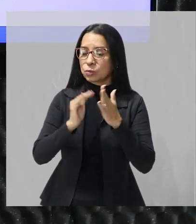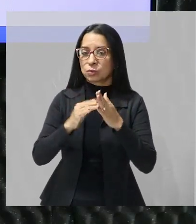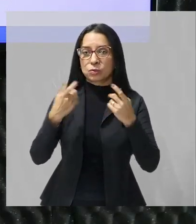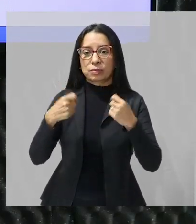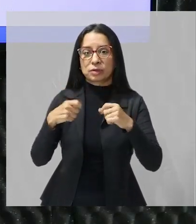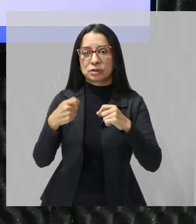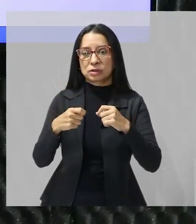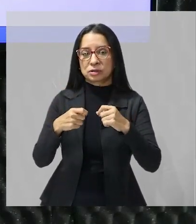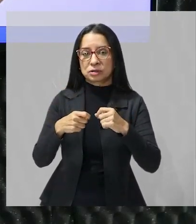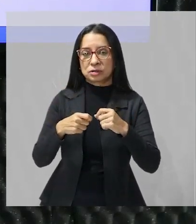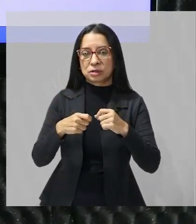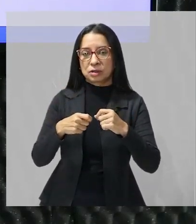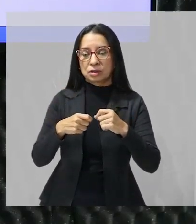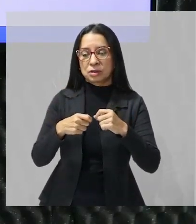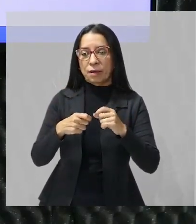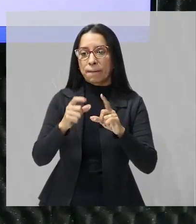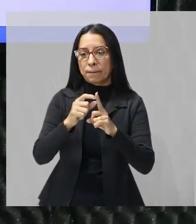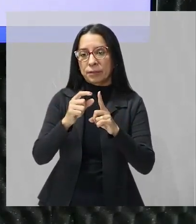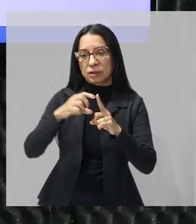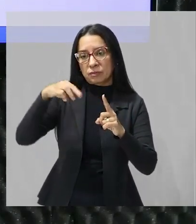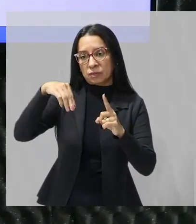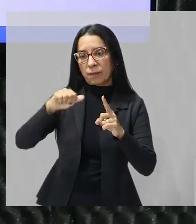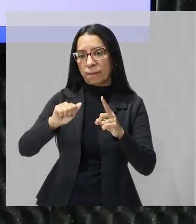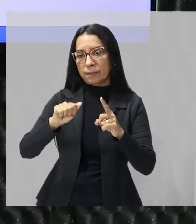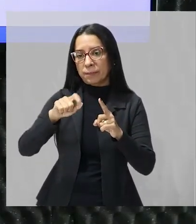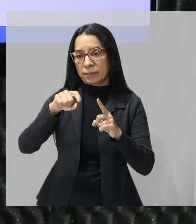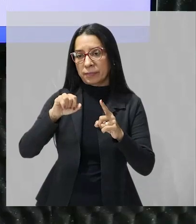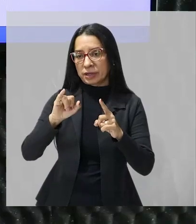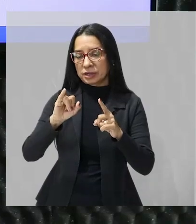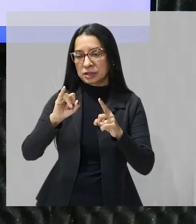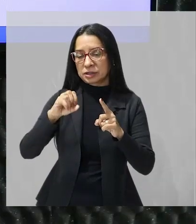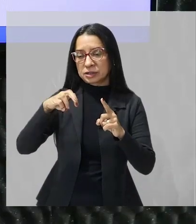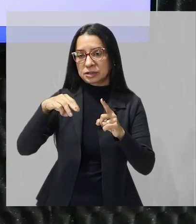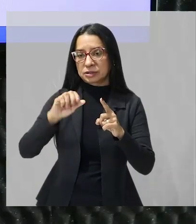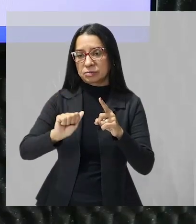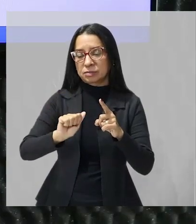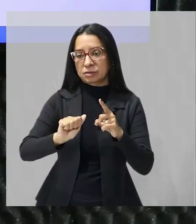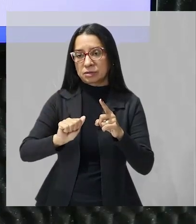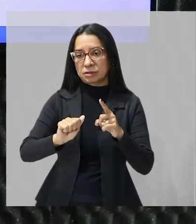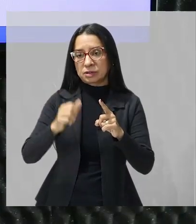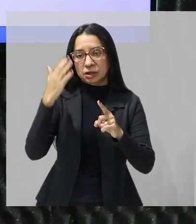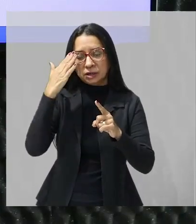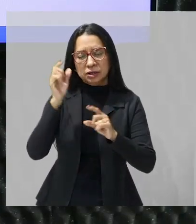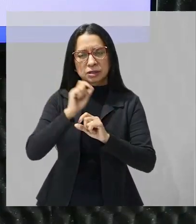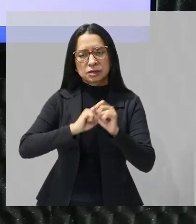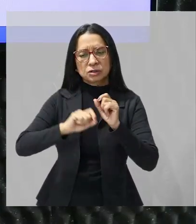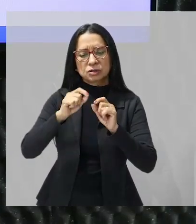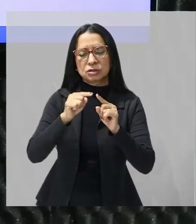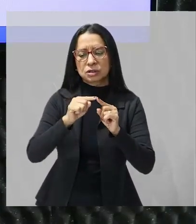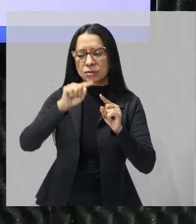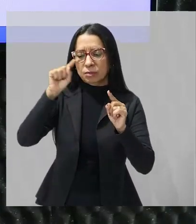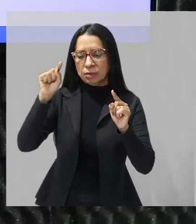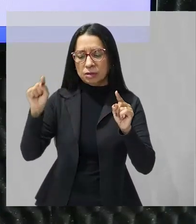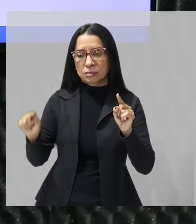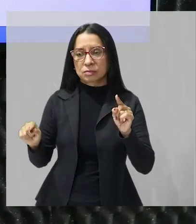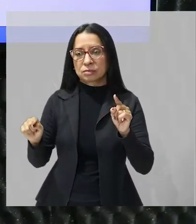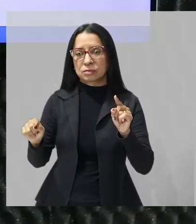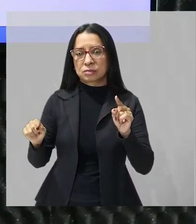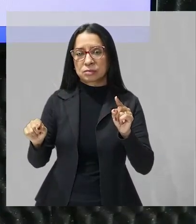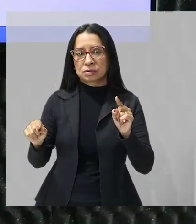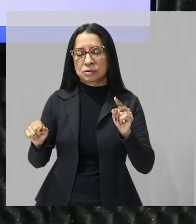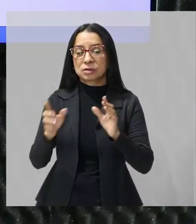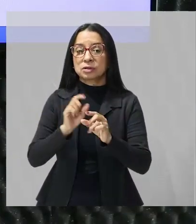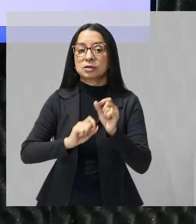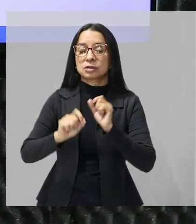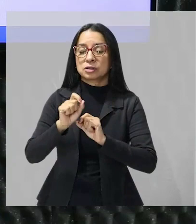essa palavrinha máxima, tu já entende que a parábola tem concavidade voltada para baixo, portanto, esse A é negativo, tá?